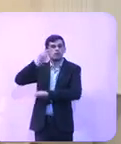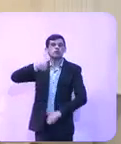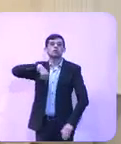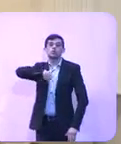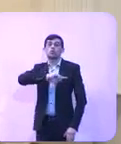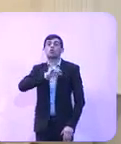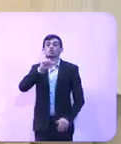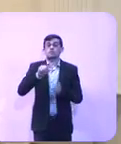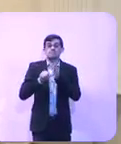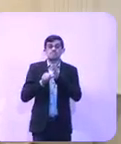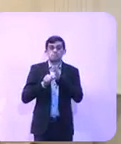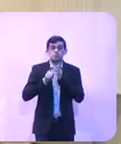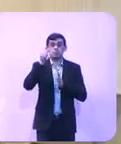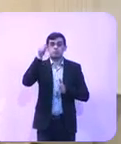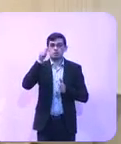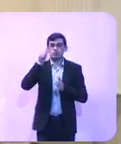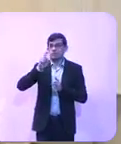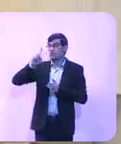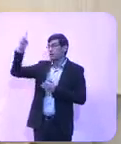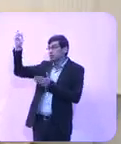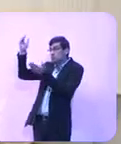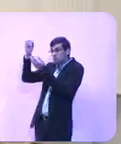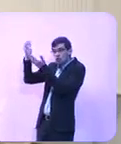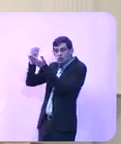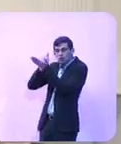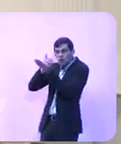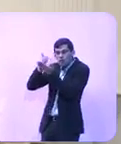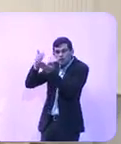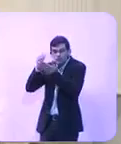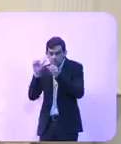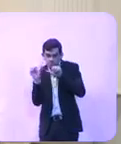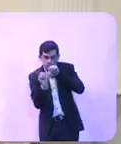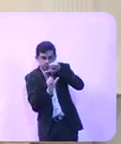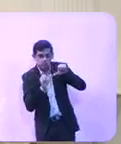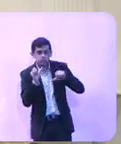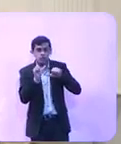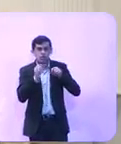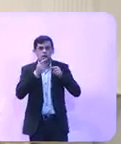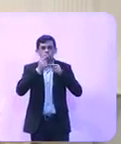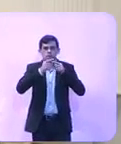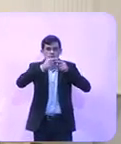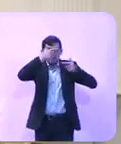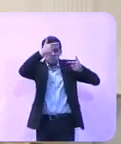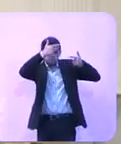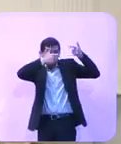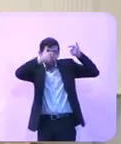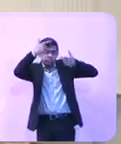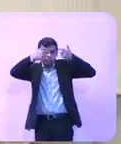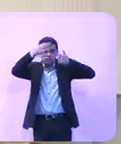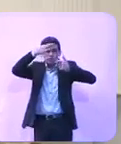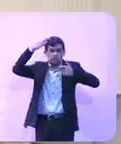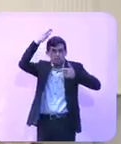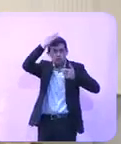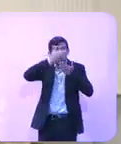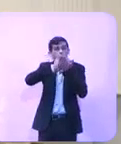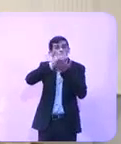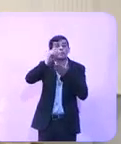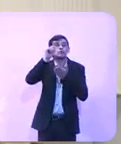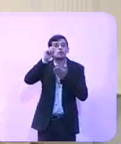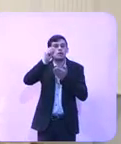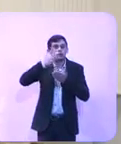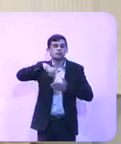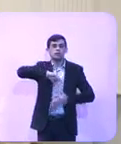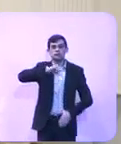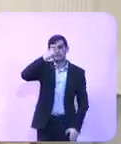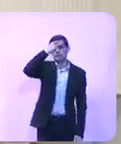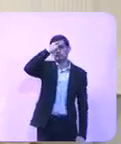os primeiros a sermos transformados. Porque a batalha espiritual, antes de tudo, acontece na